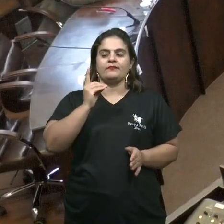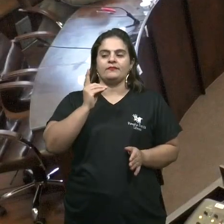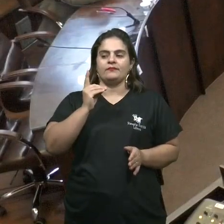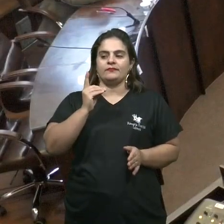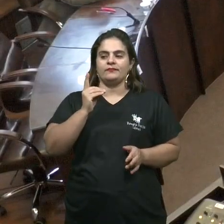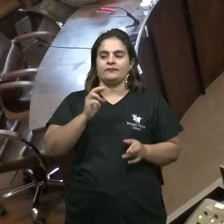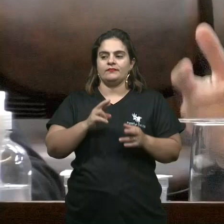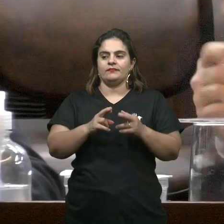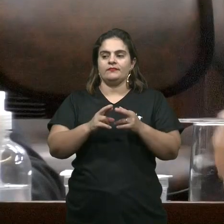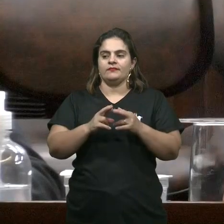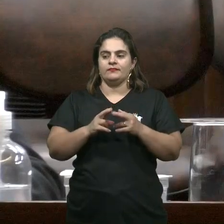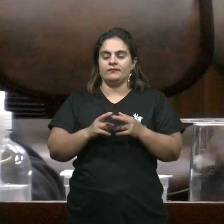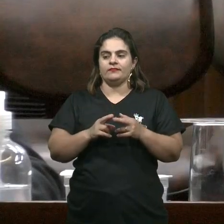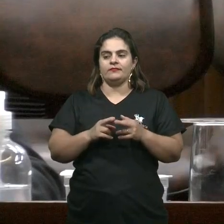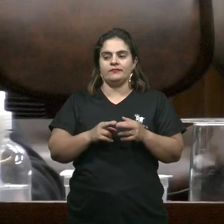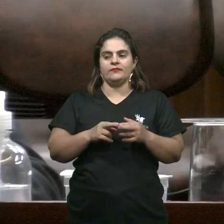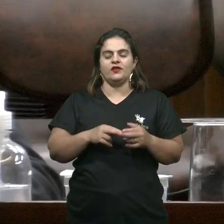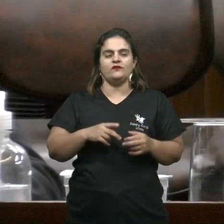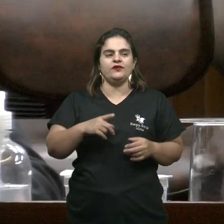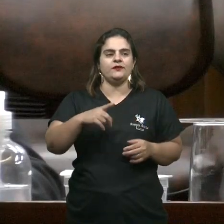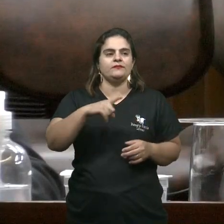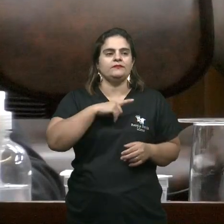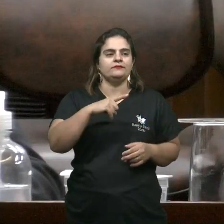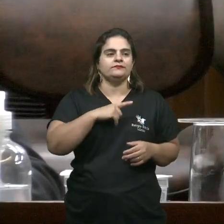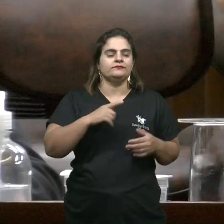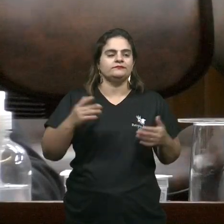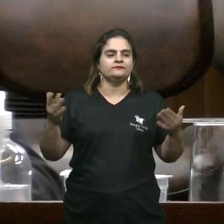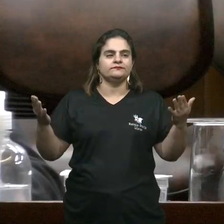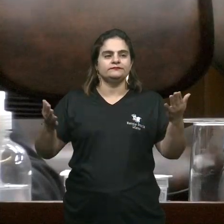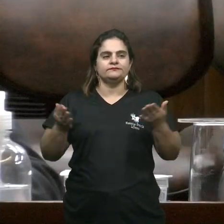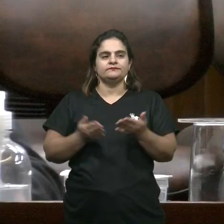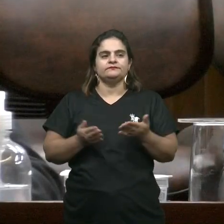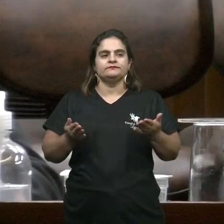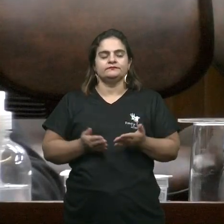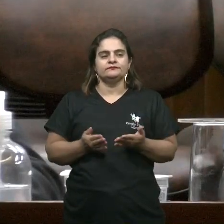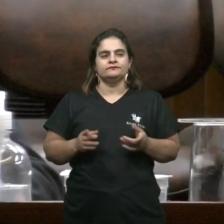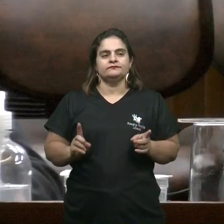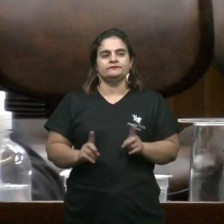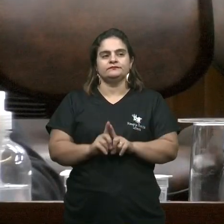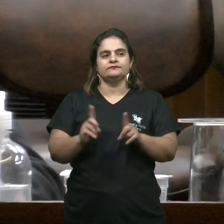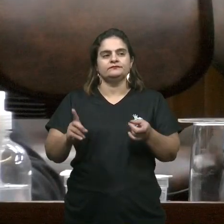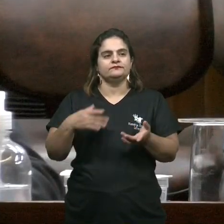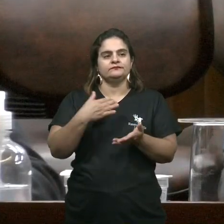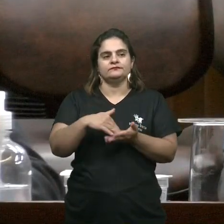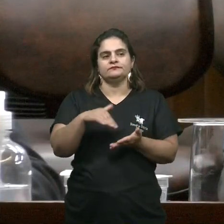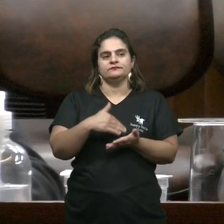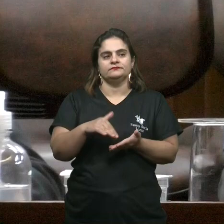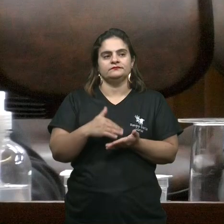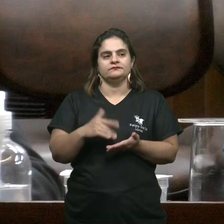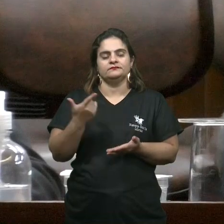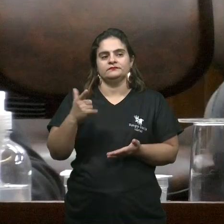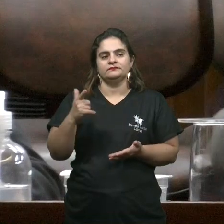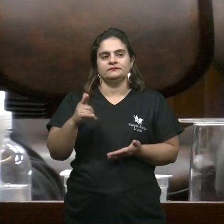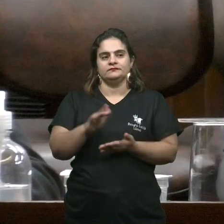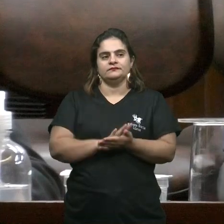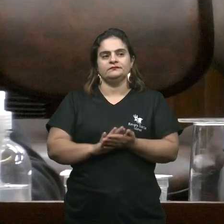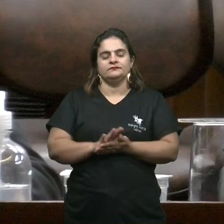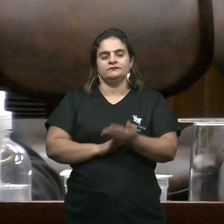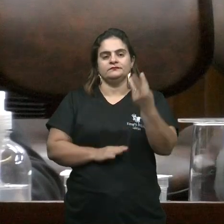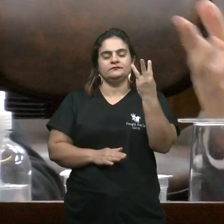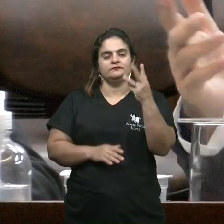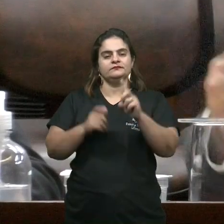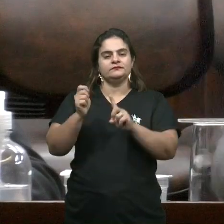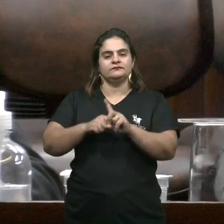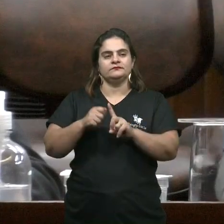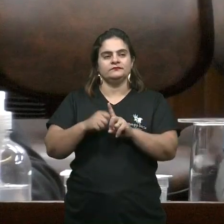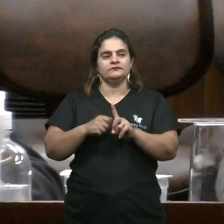infelizmente, comunico às protetoras aqui que não vai fazer secretaria nenhuma nesse mandato. Está três meses para acabar o